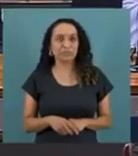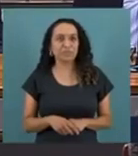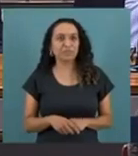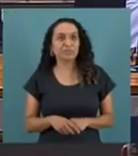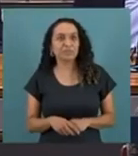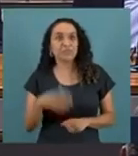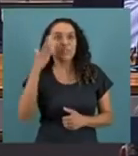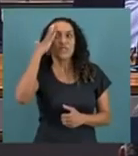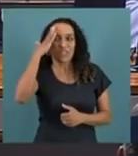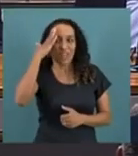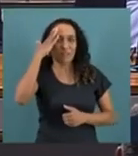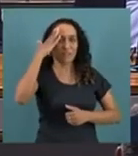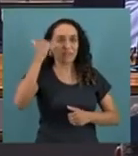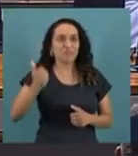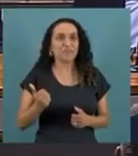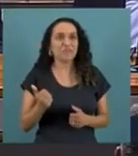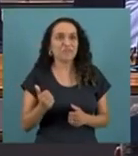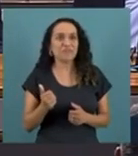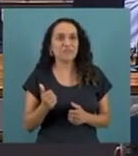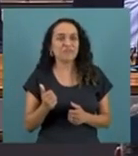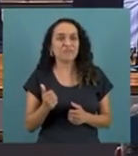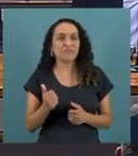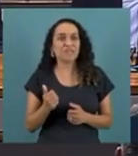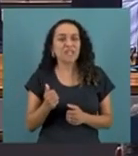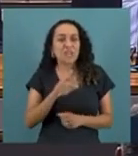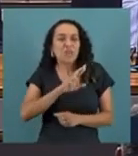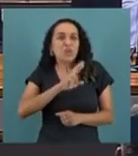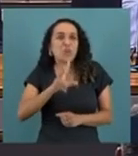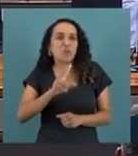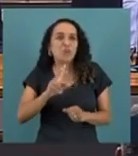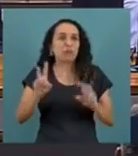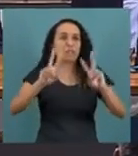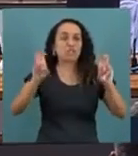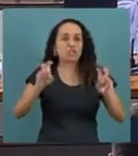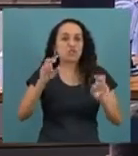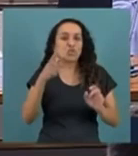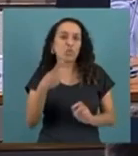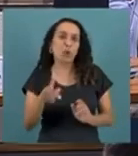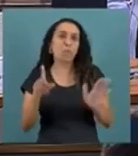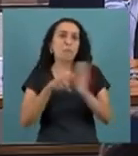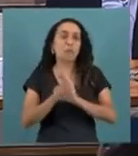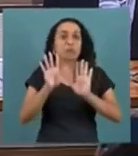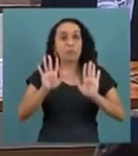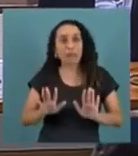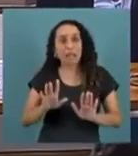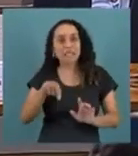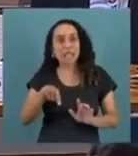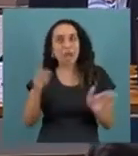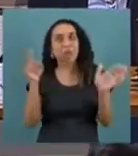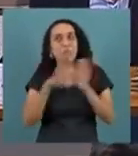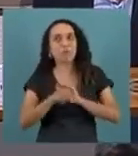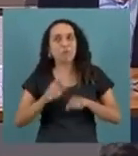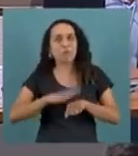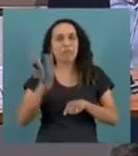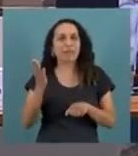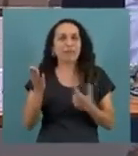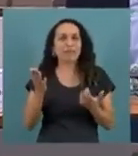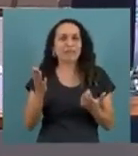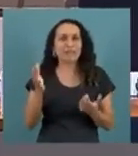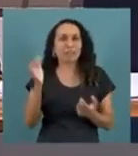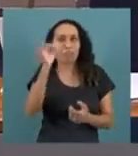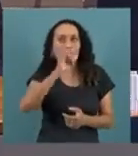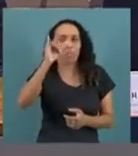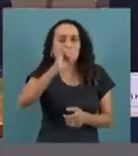Bem, eu sei que essa não é a respeito da sua pergunta, mas eu diria que essa é uma pergunta mais estúpida que pode